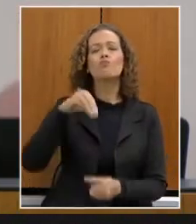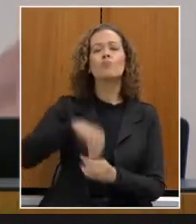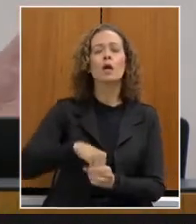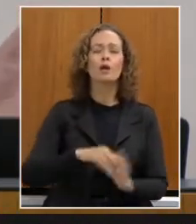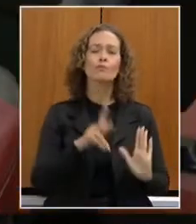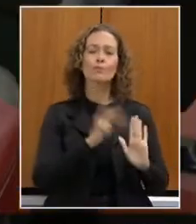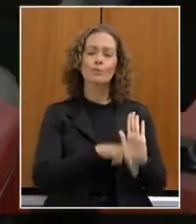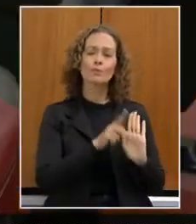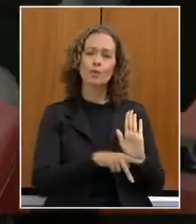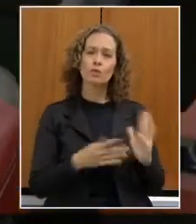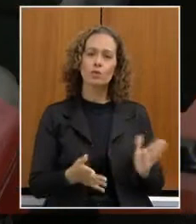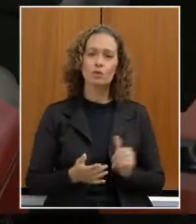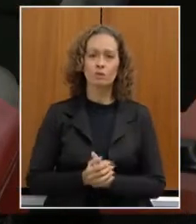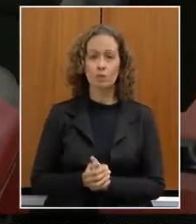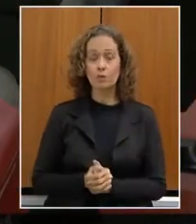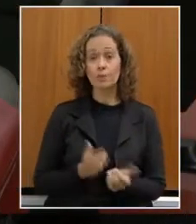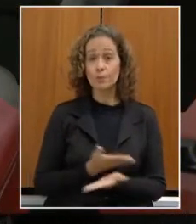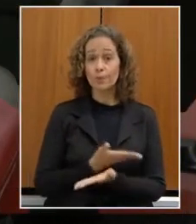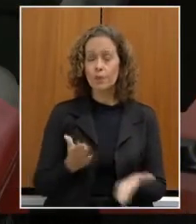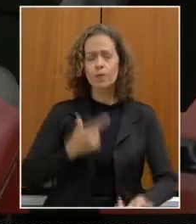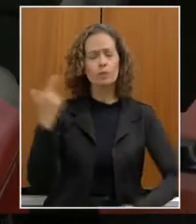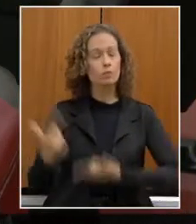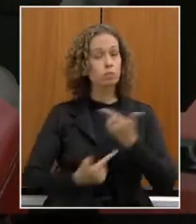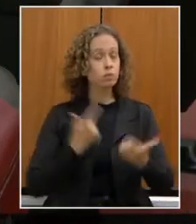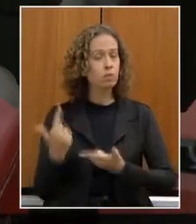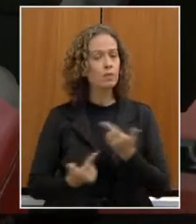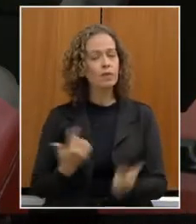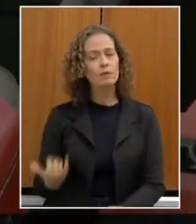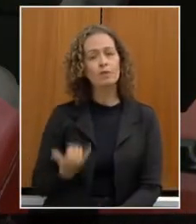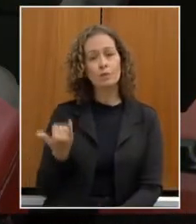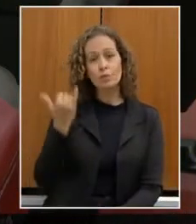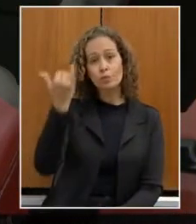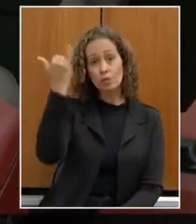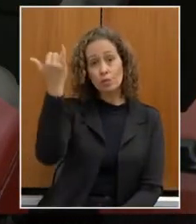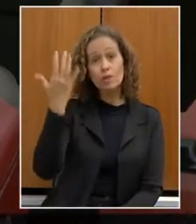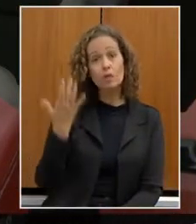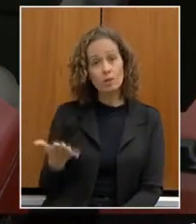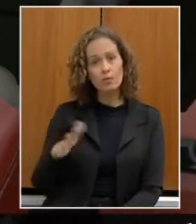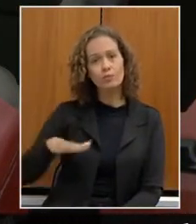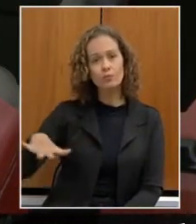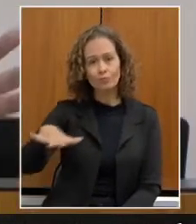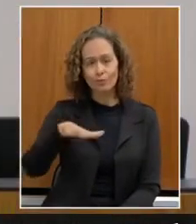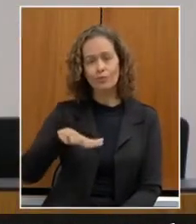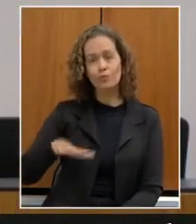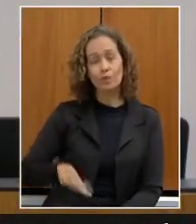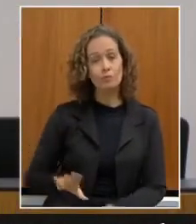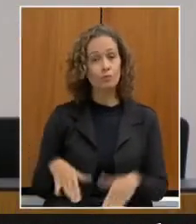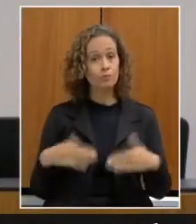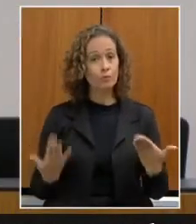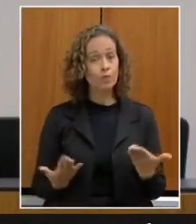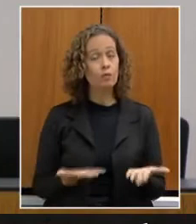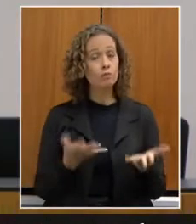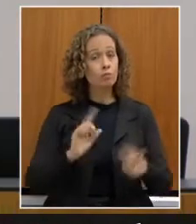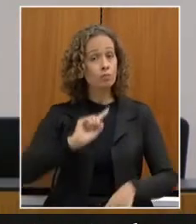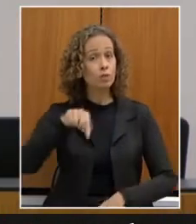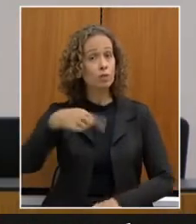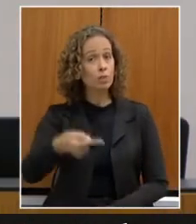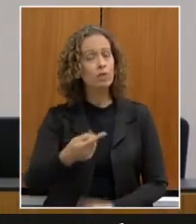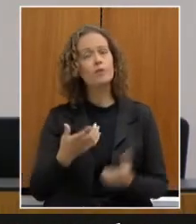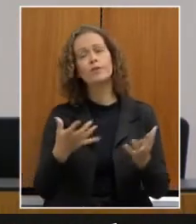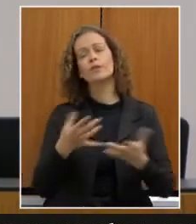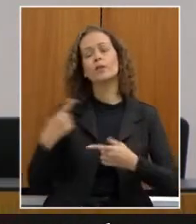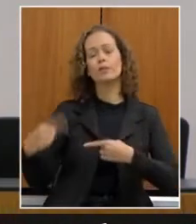prestam um grande serviço, um grande atendimento na micro região. Então, eu queria, depois, que a gente pudesse ter essa